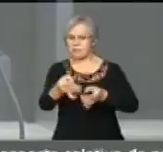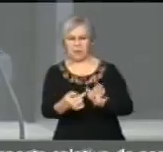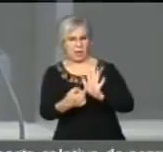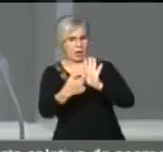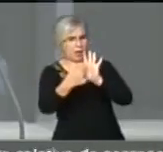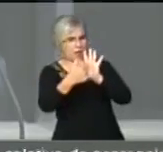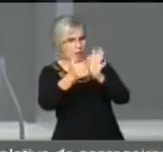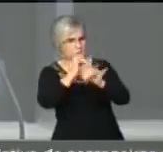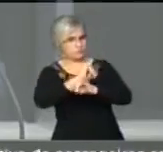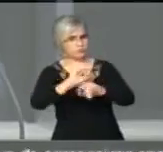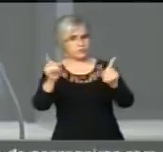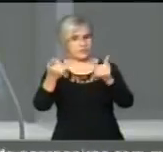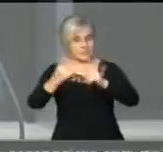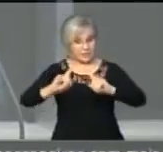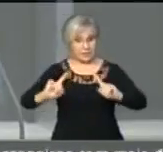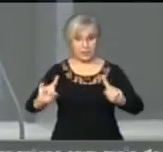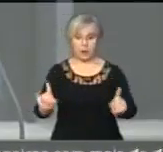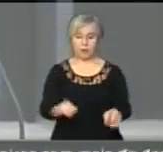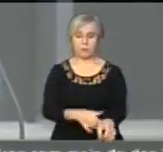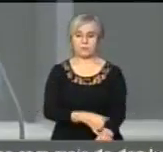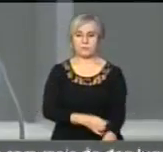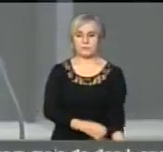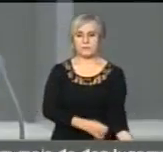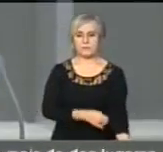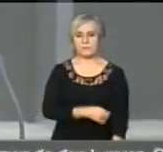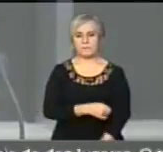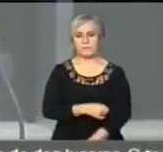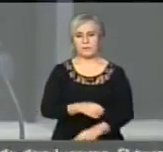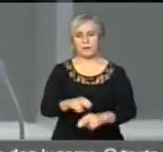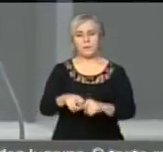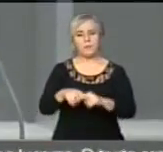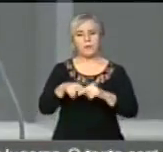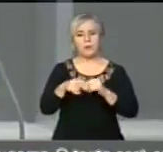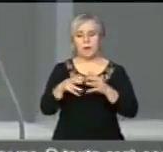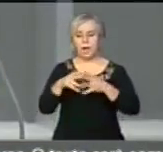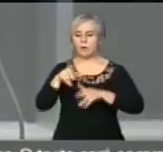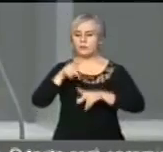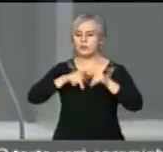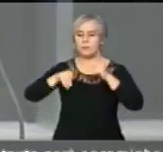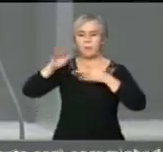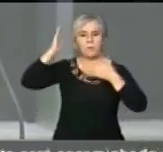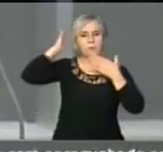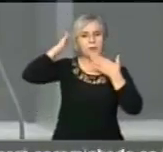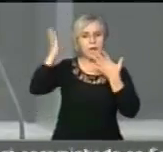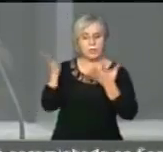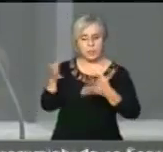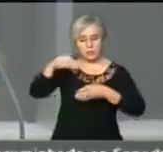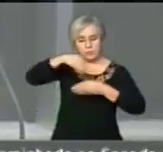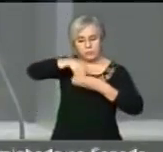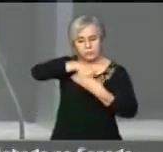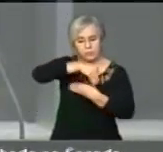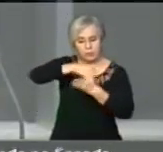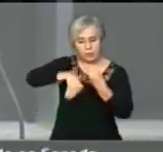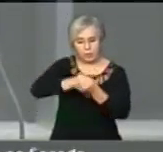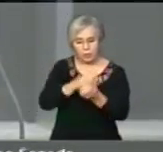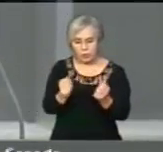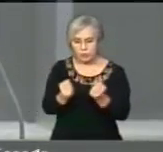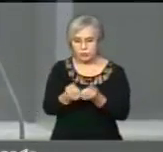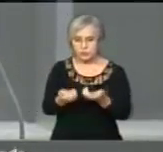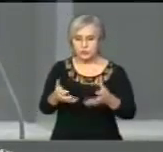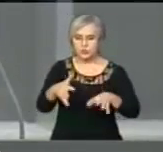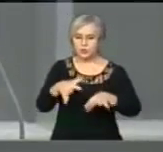os espaços devidos aí, porque não estão inseridos como a